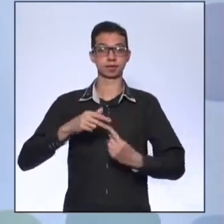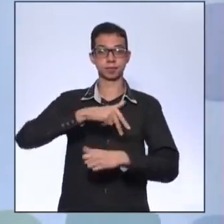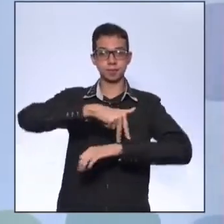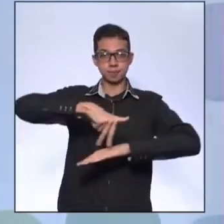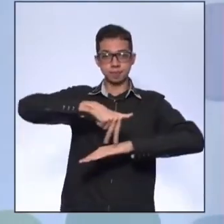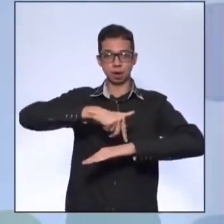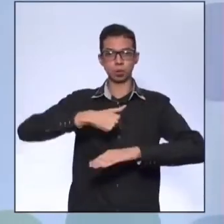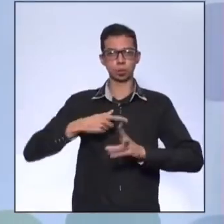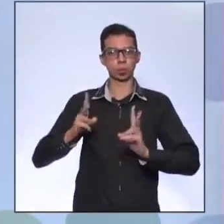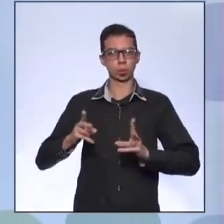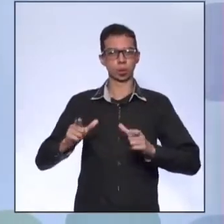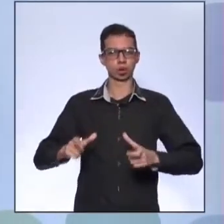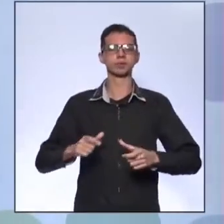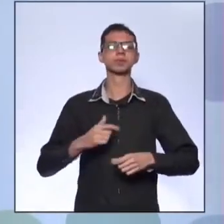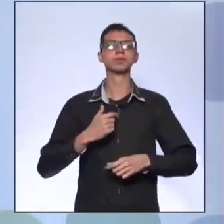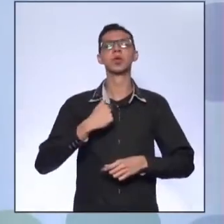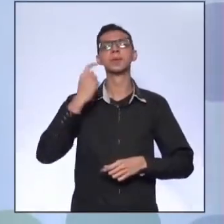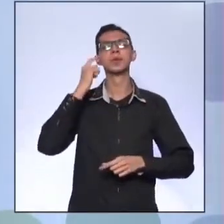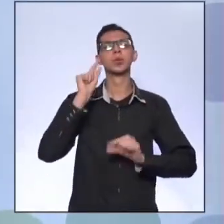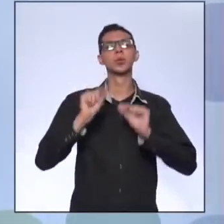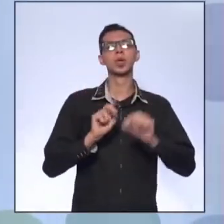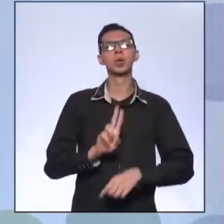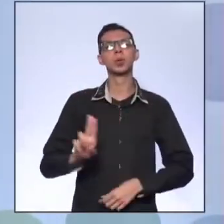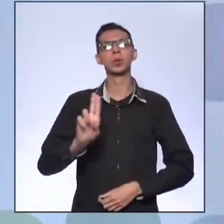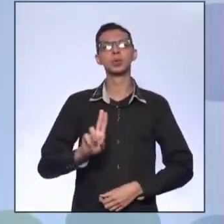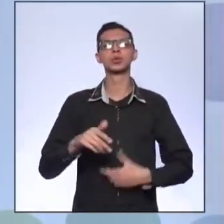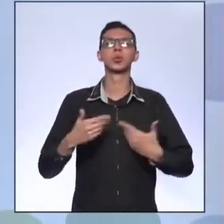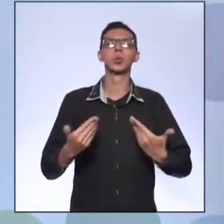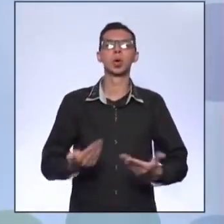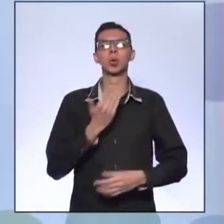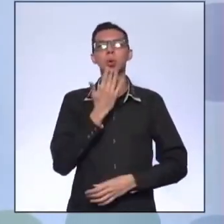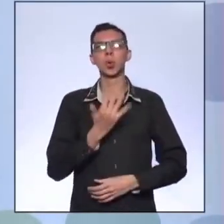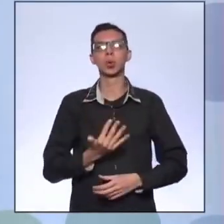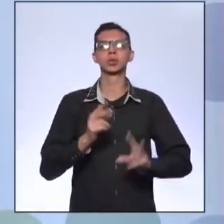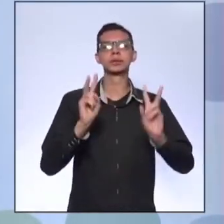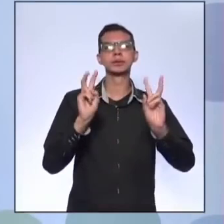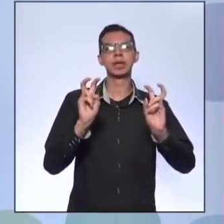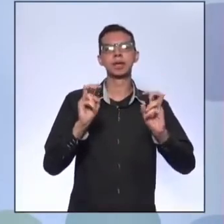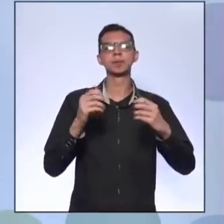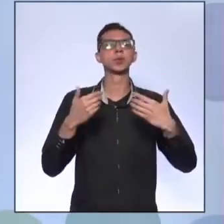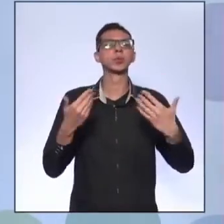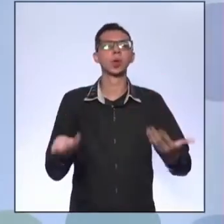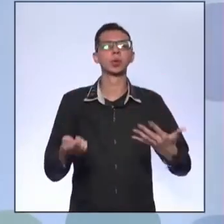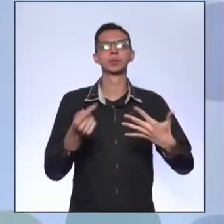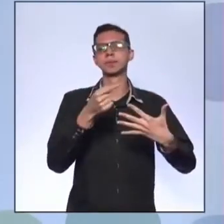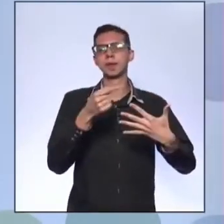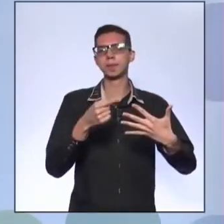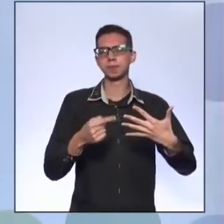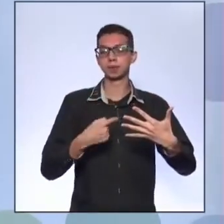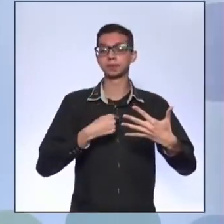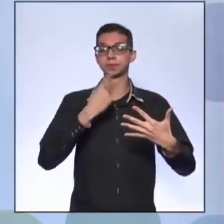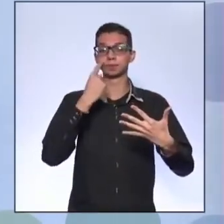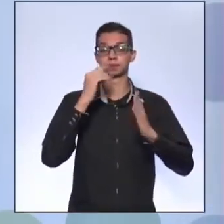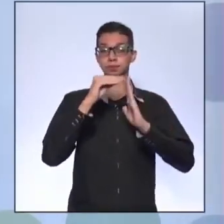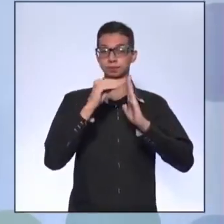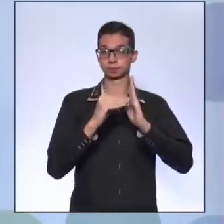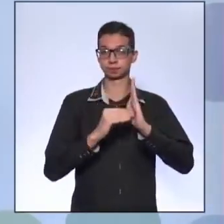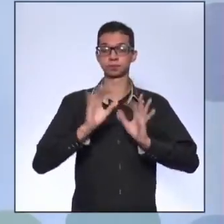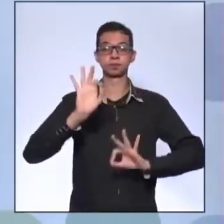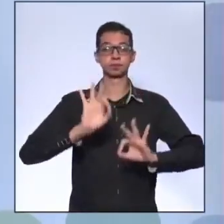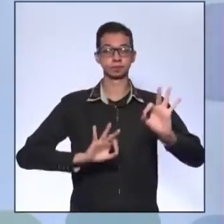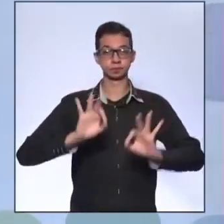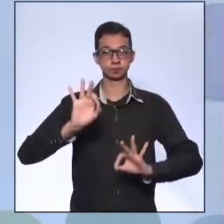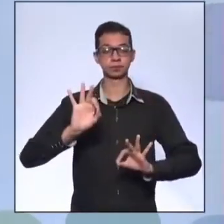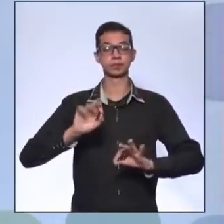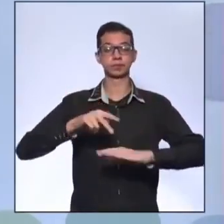eu vou pensar que elementos que eu vou utilizar, que cores, que temática, e eu vou montar esta obra transformando este